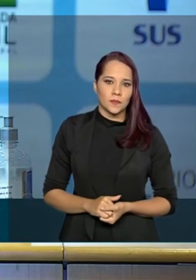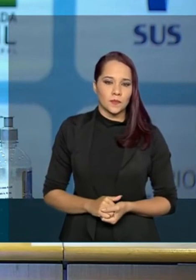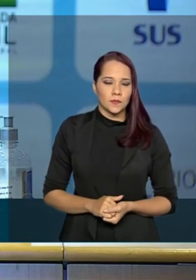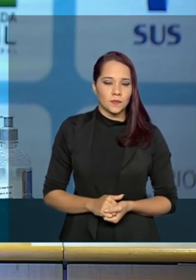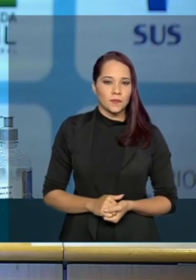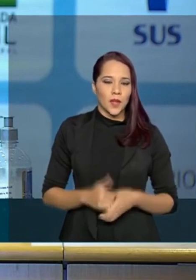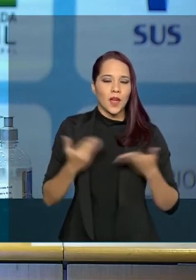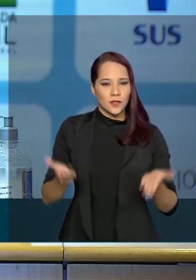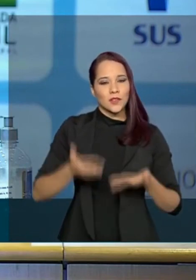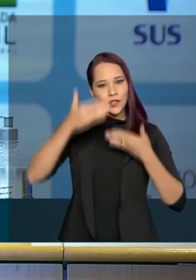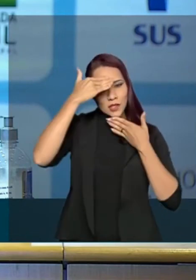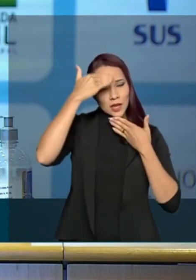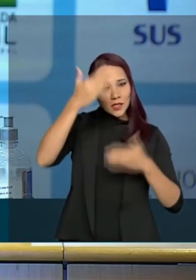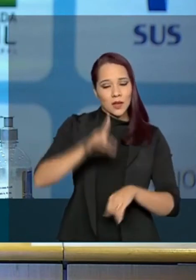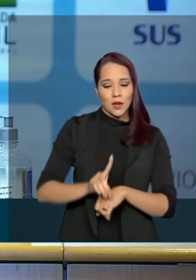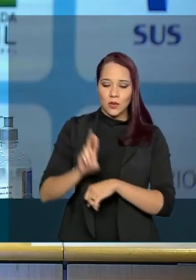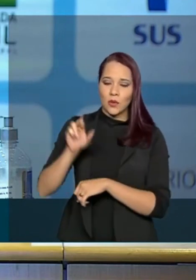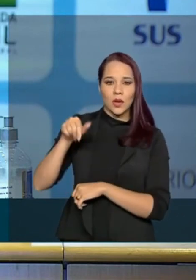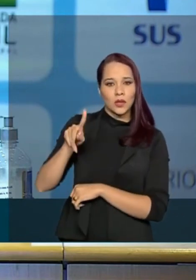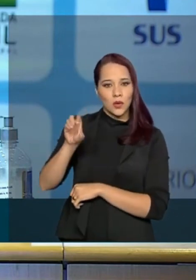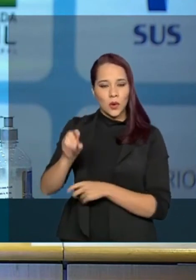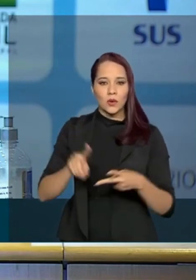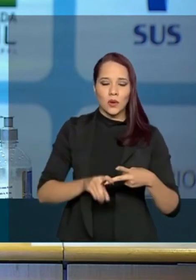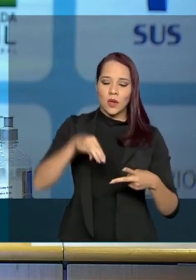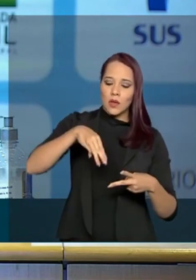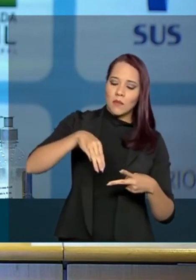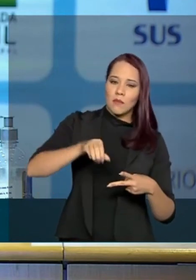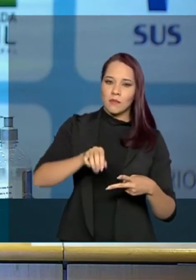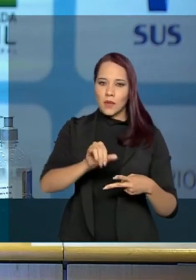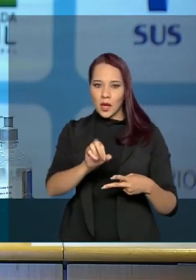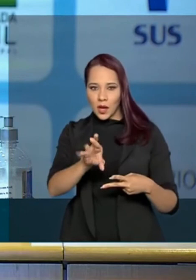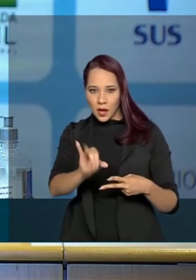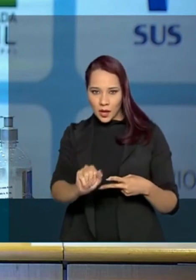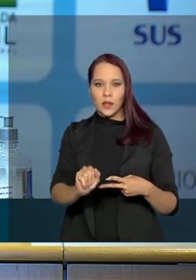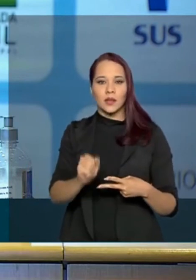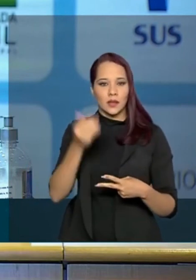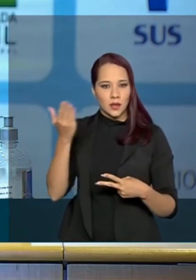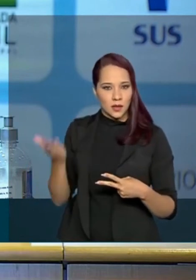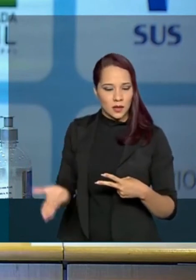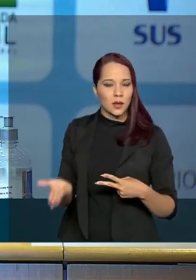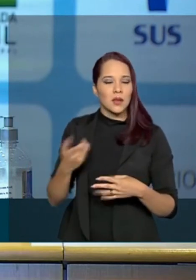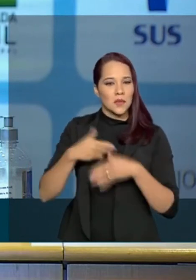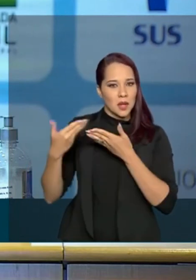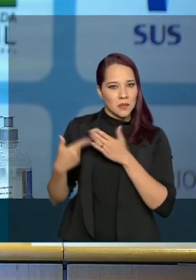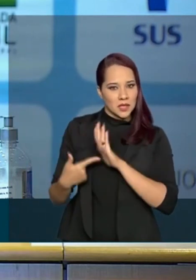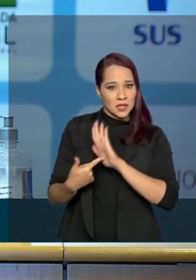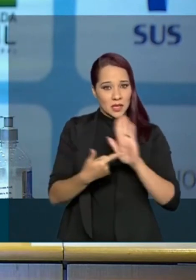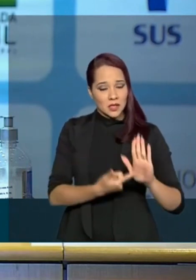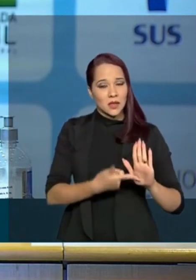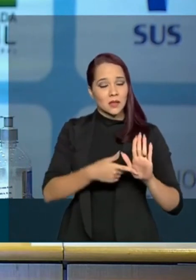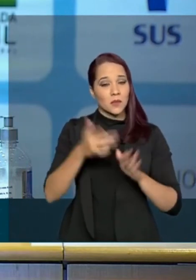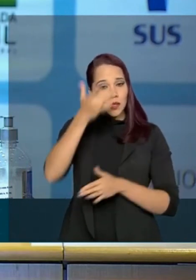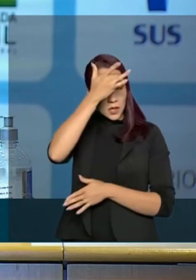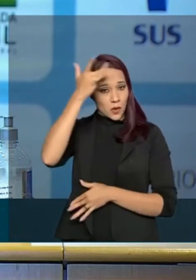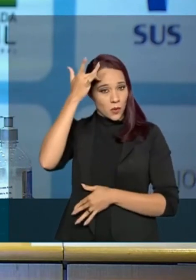Dessa forma, agradecemos ao Dr. Antônio Geraldo, à doutora Mayra Pinheiro, pela nossa apresentação sobre saúde